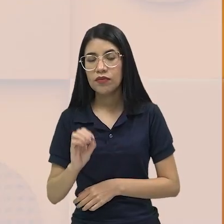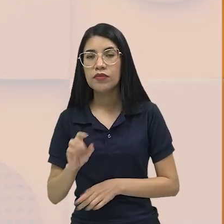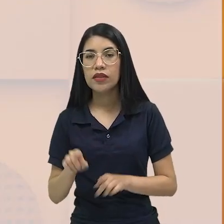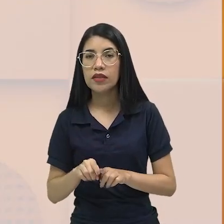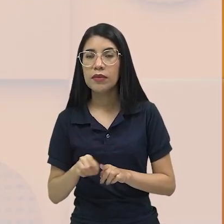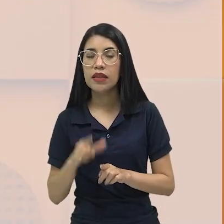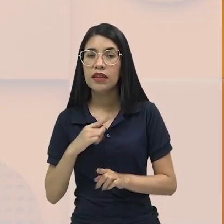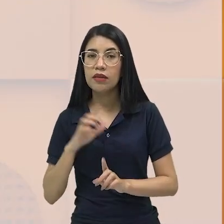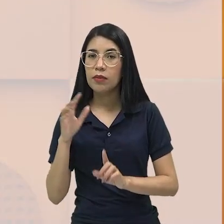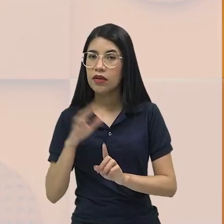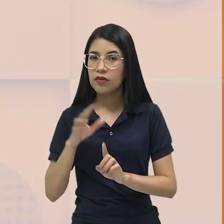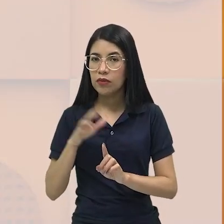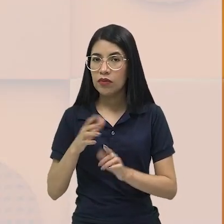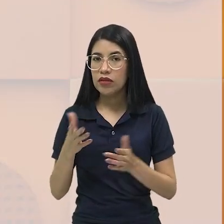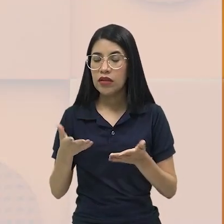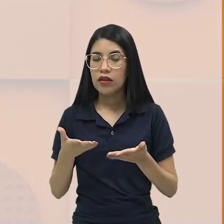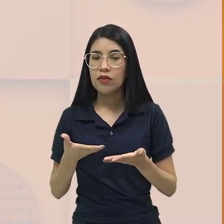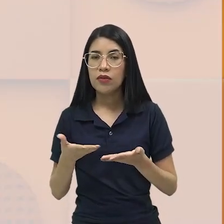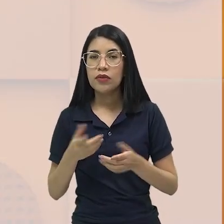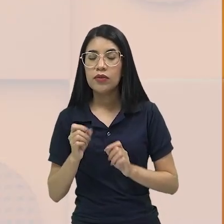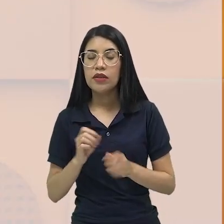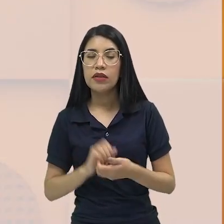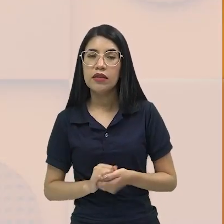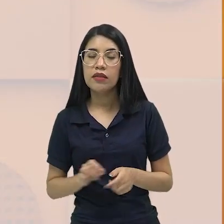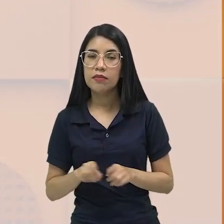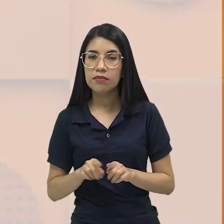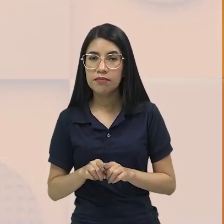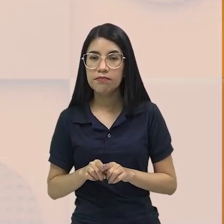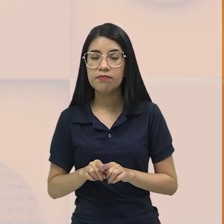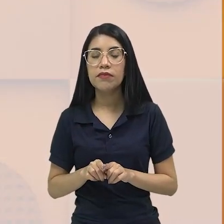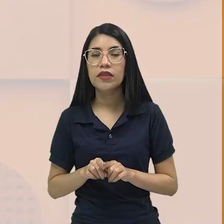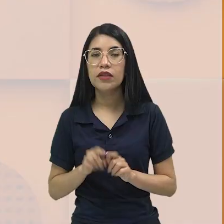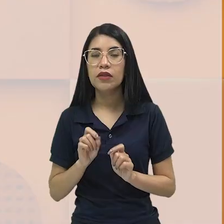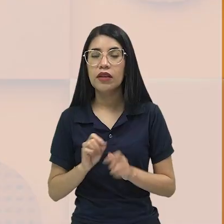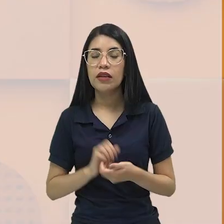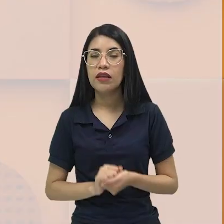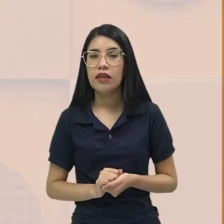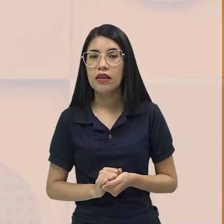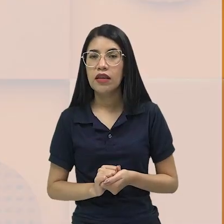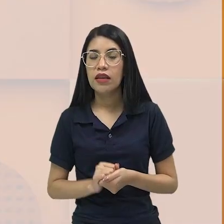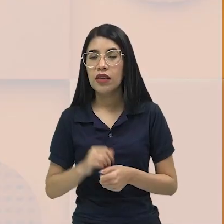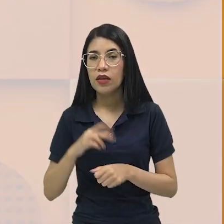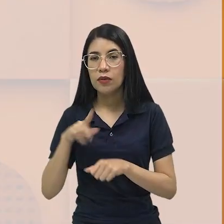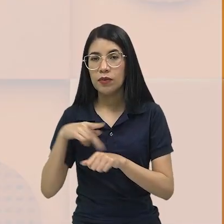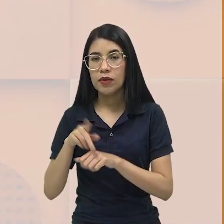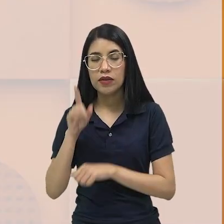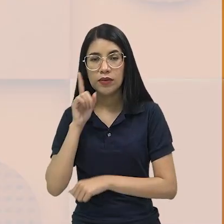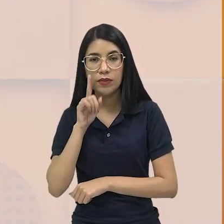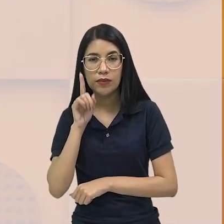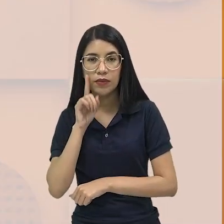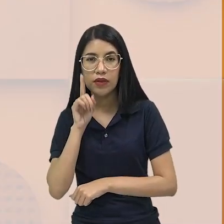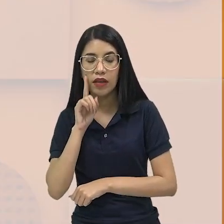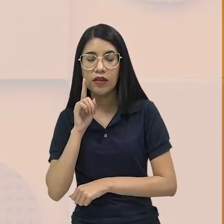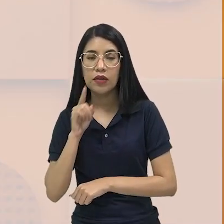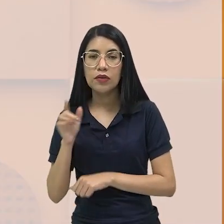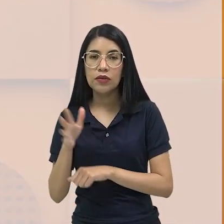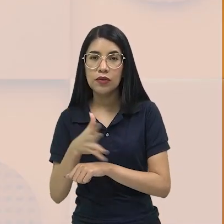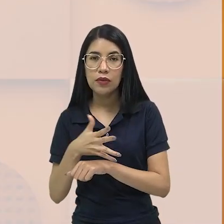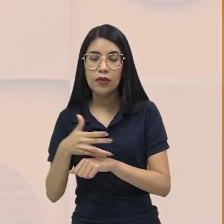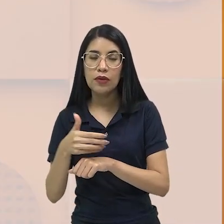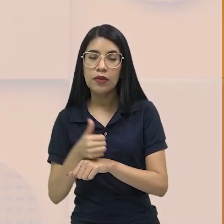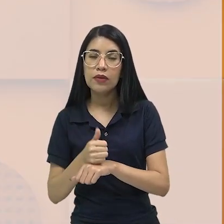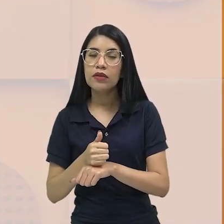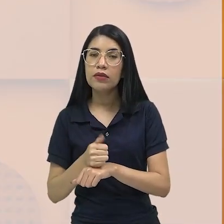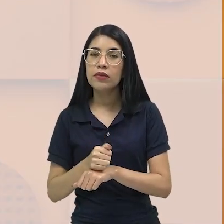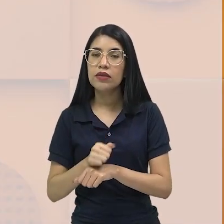uma grande influência, inclusive, do próprio Destino Manifesto, de que é destino dos Estados Unidos, dos colonizadores